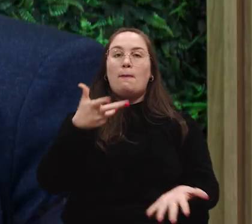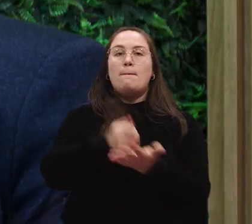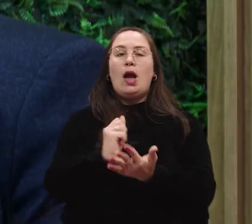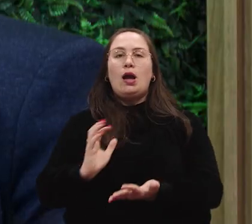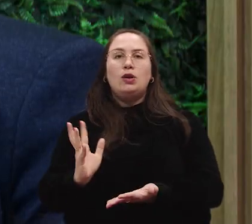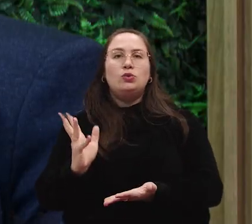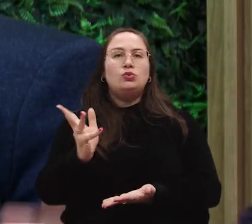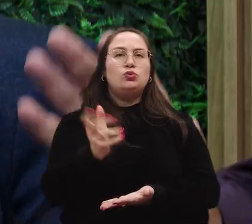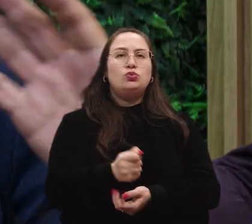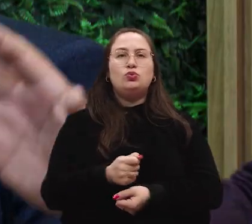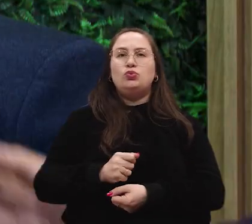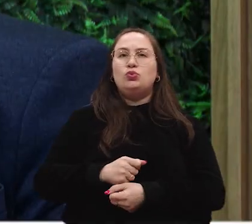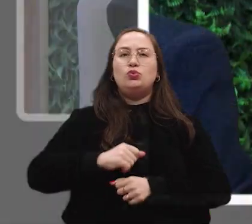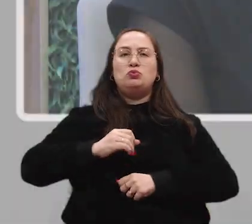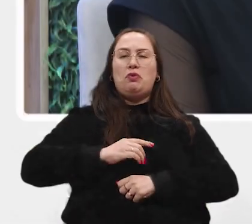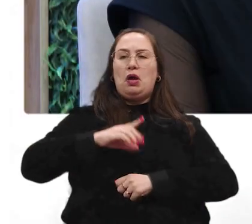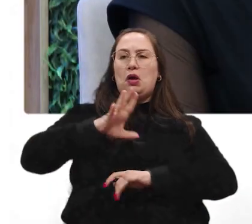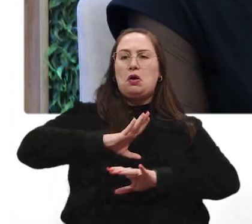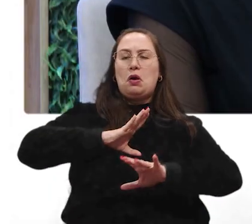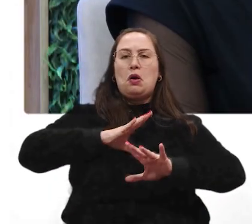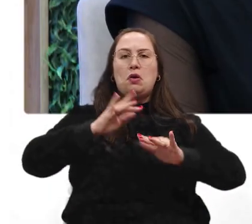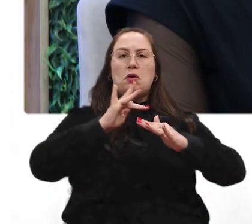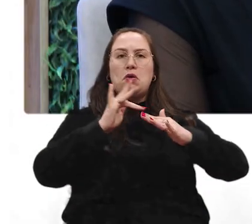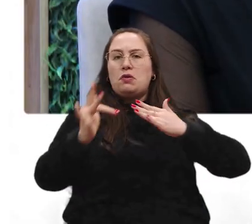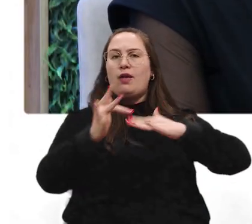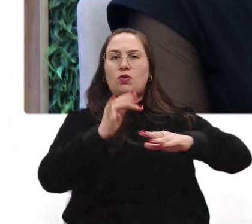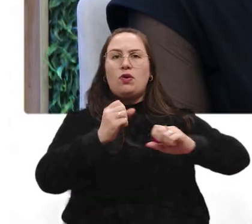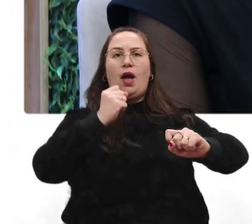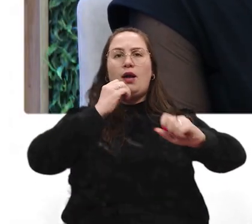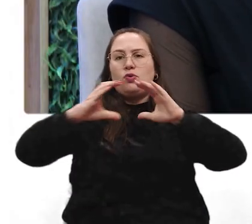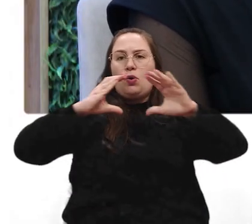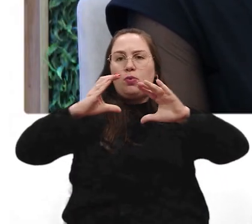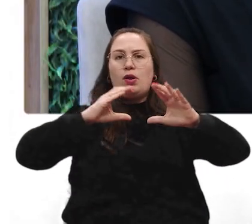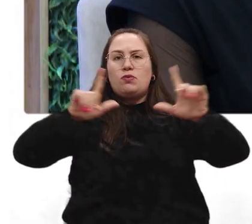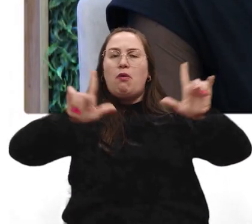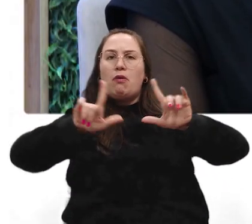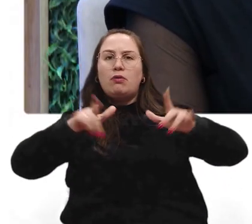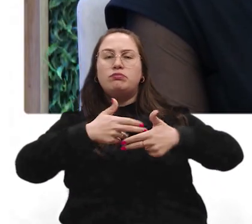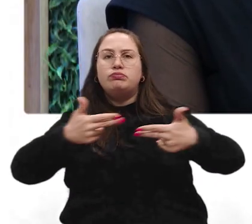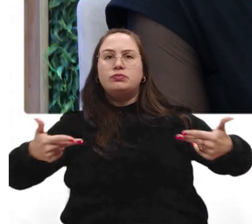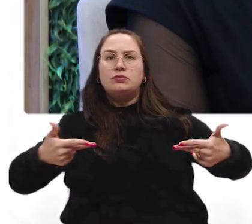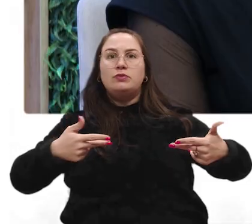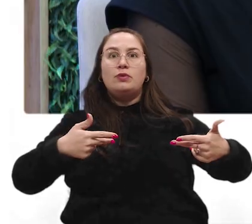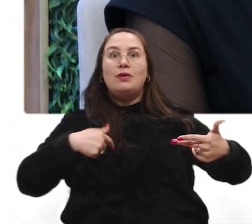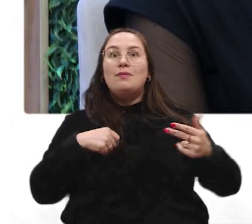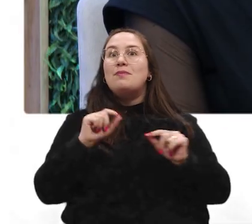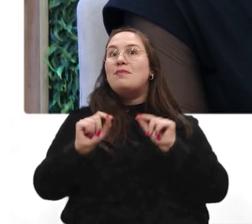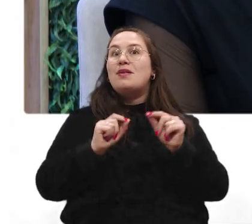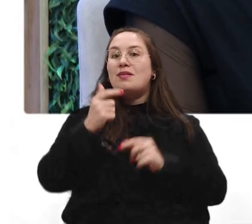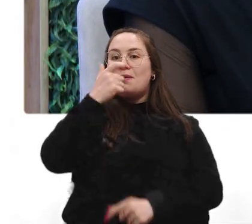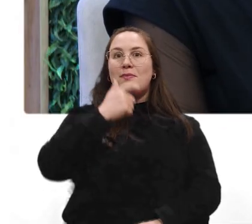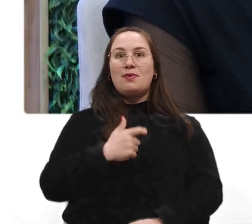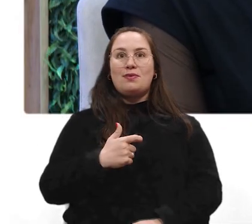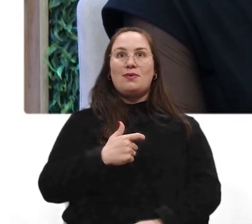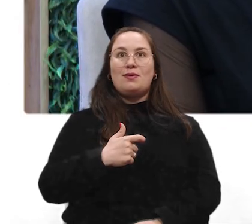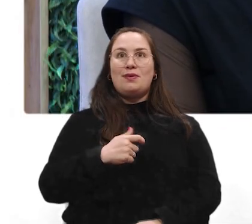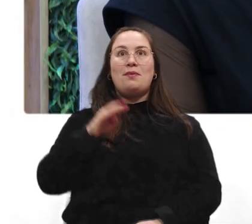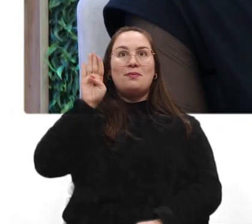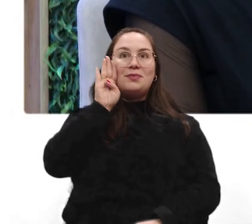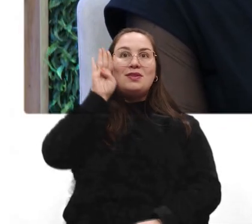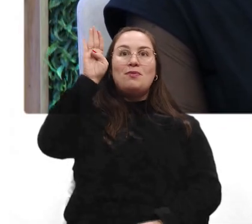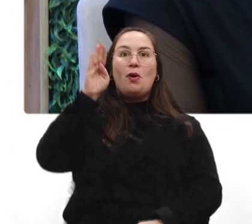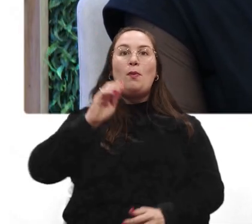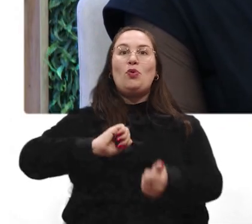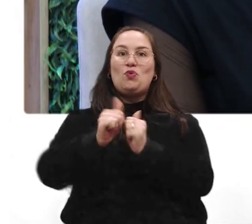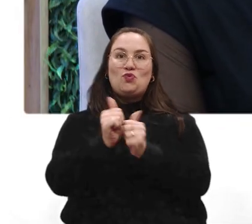paga tudo. Tu vai nos veículos de comunicação aí, todos, tá? E banca mesmo. Mas quem é que... Mas, futebol, gente,